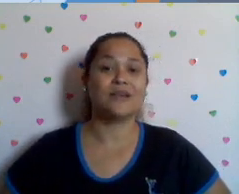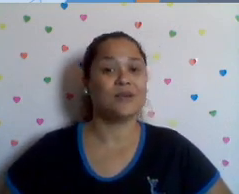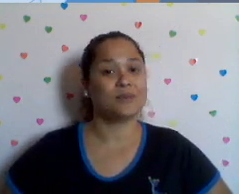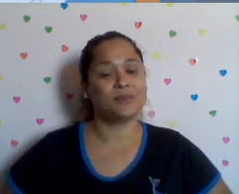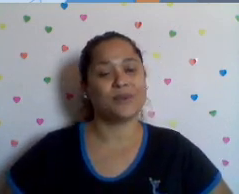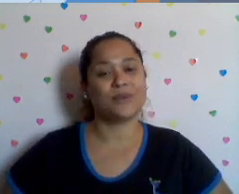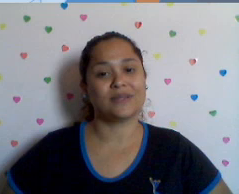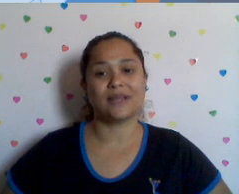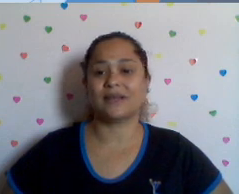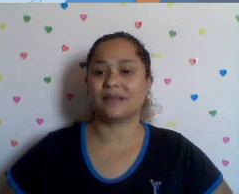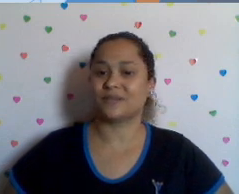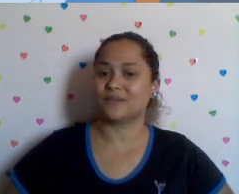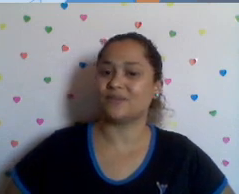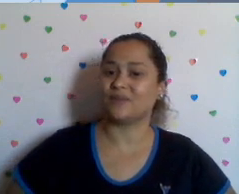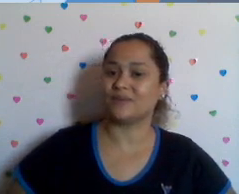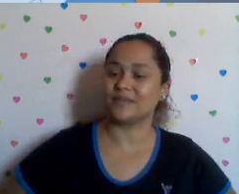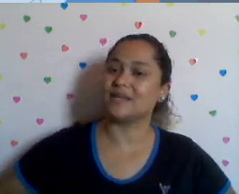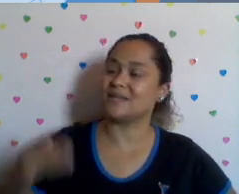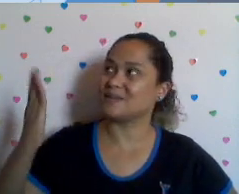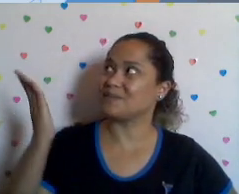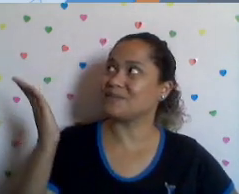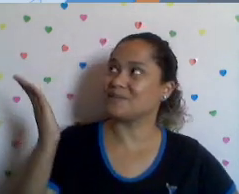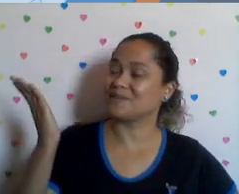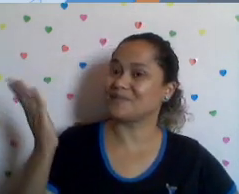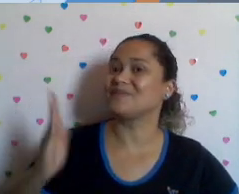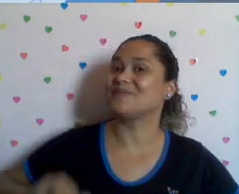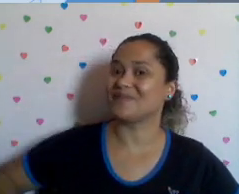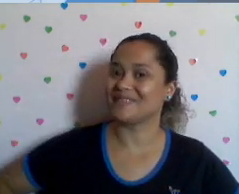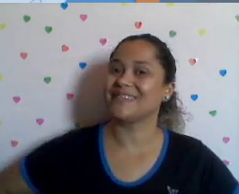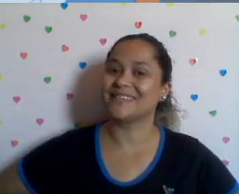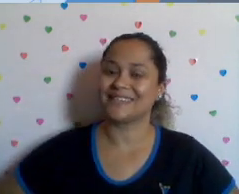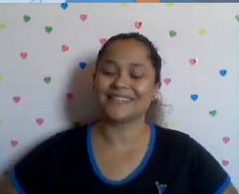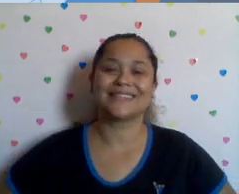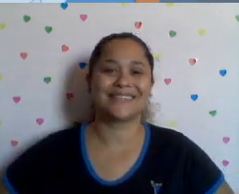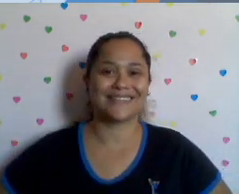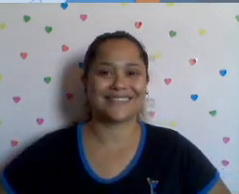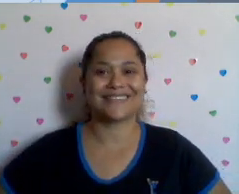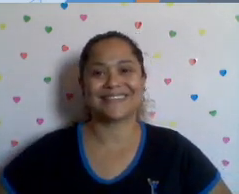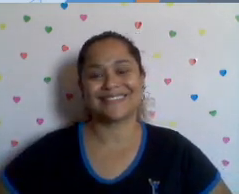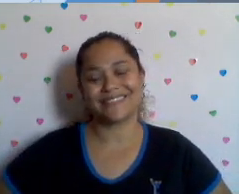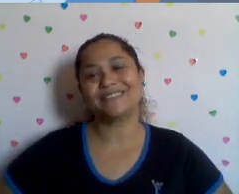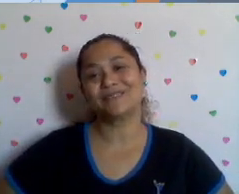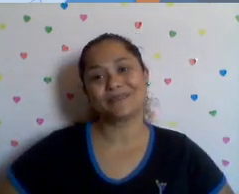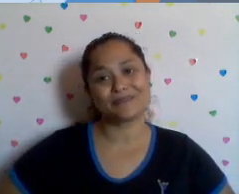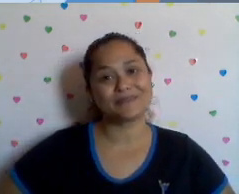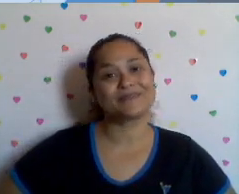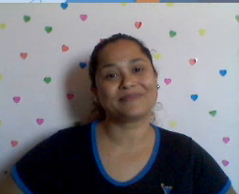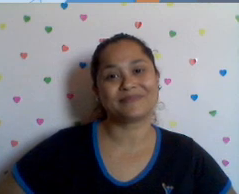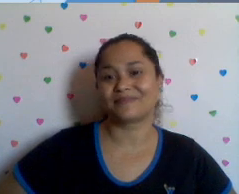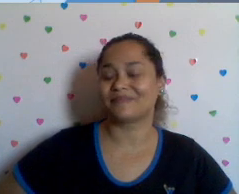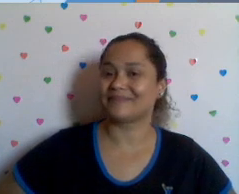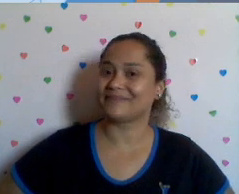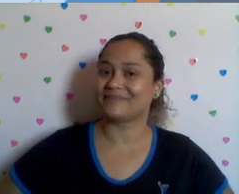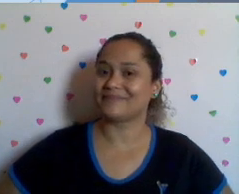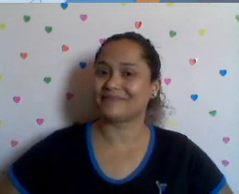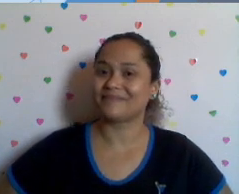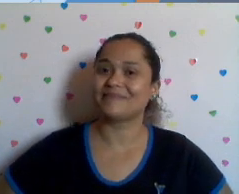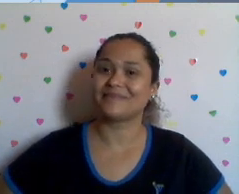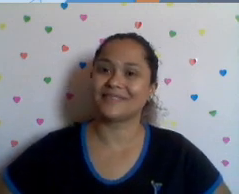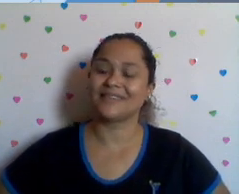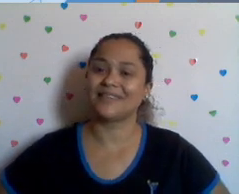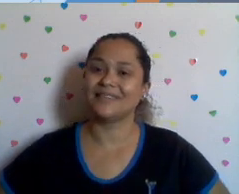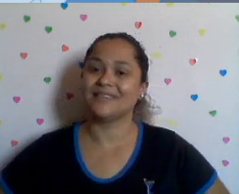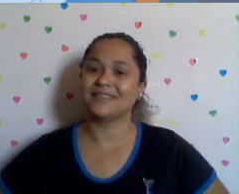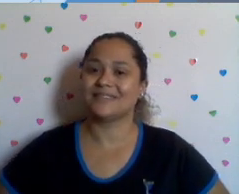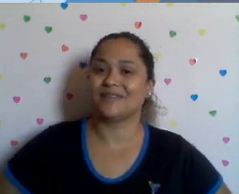iguais. Em muitas coisas pode aparecer, nos dados o podemos